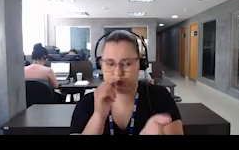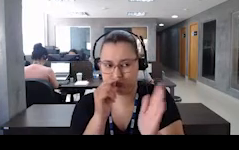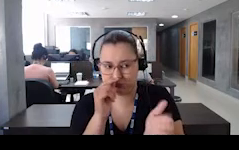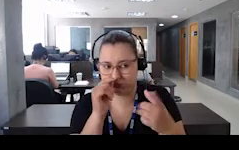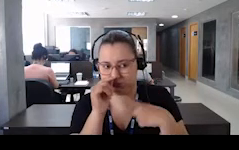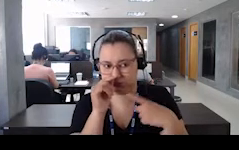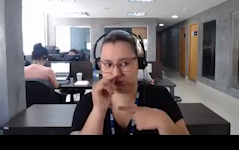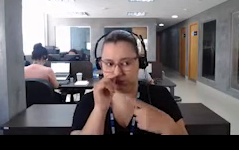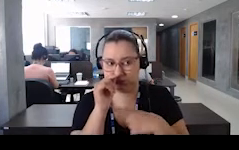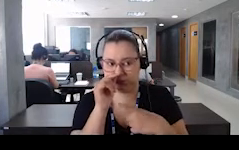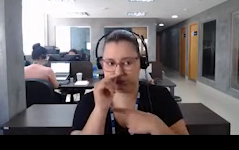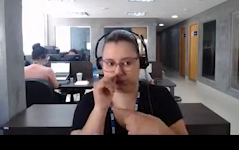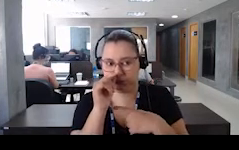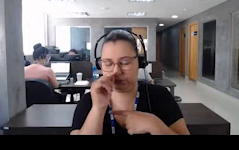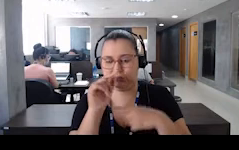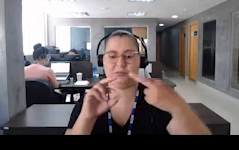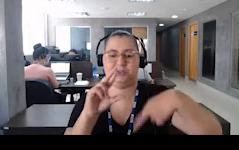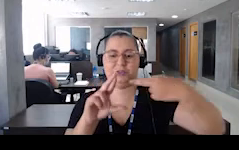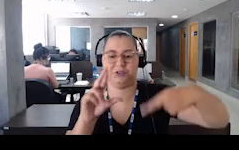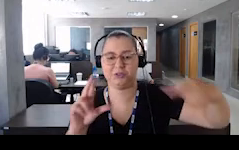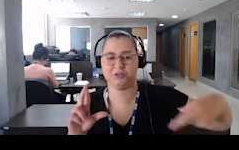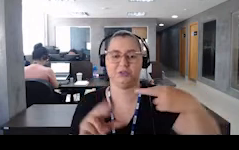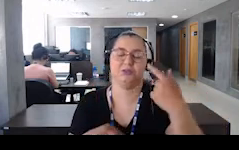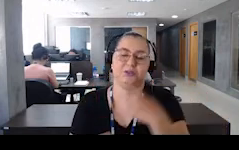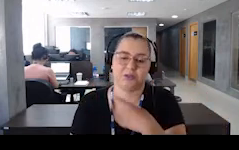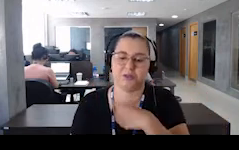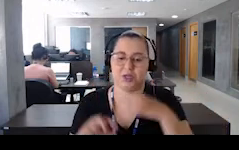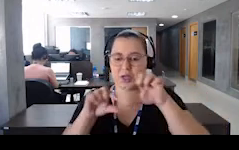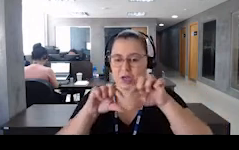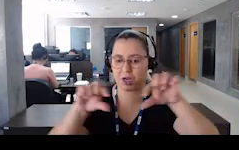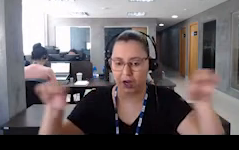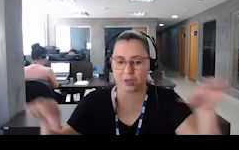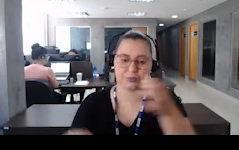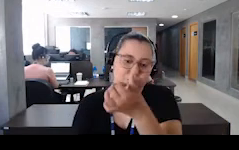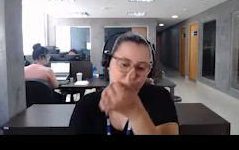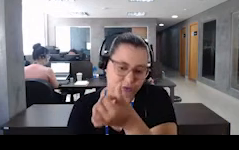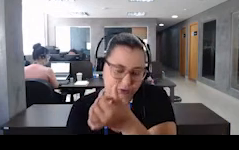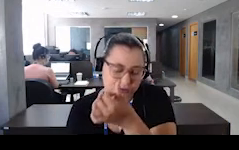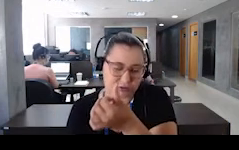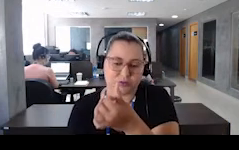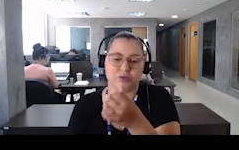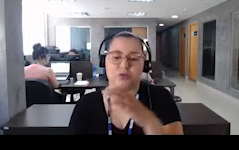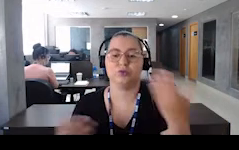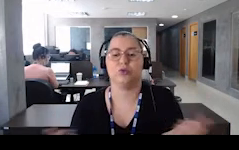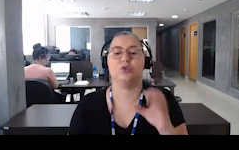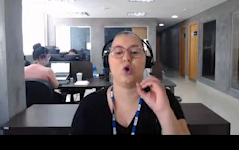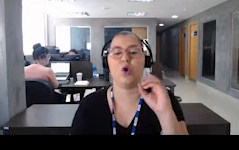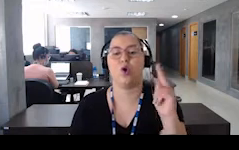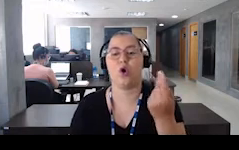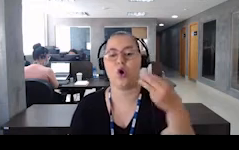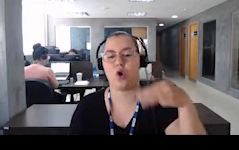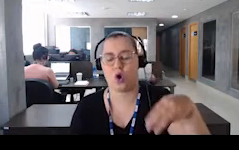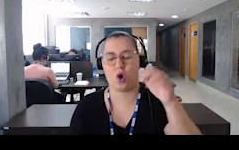calculou aqui no item 2, ó. Resistência elétrica da rede usando o cabo de 6, certo? Quantos ohms que foi,